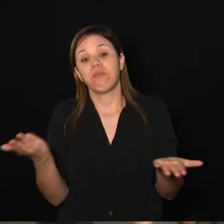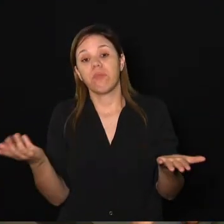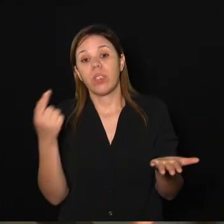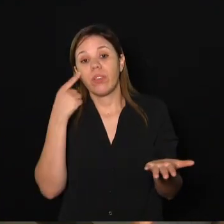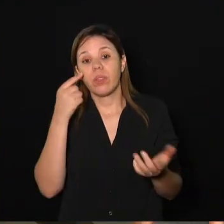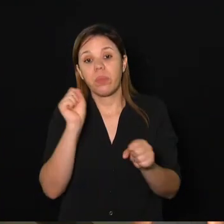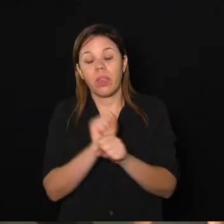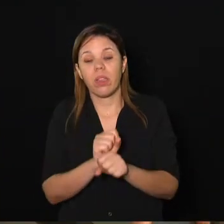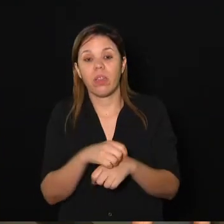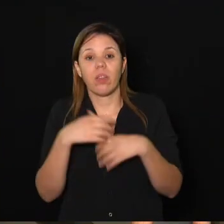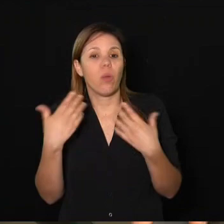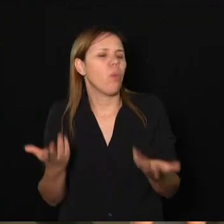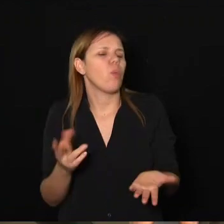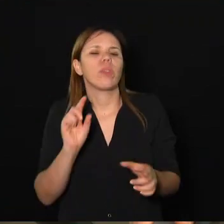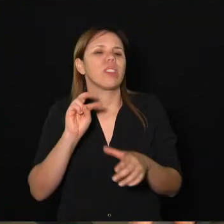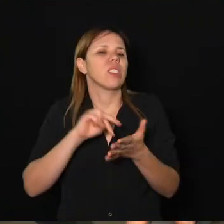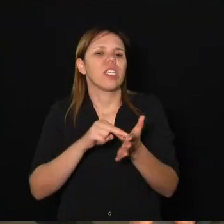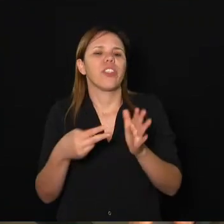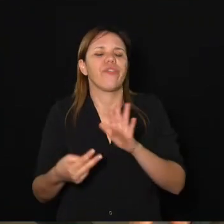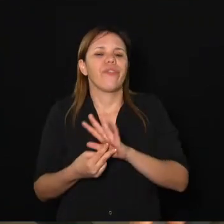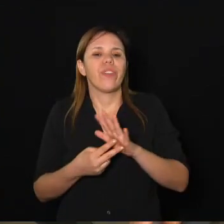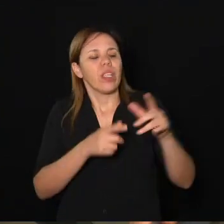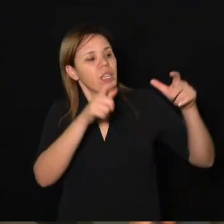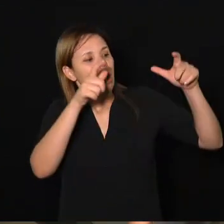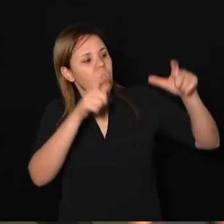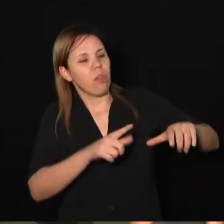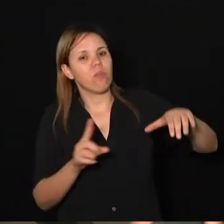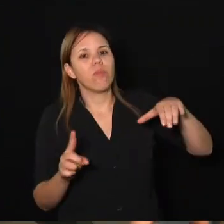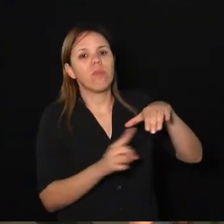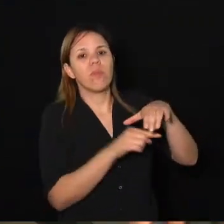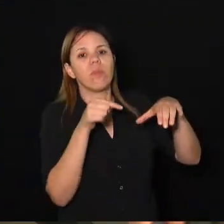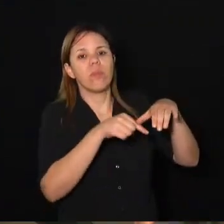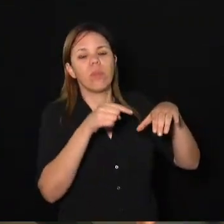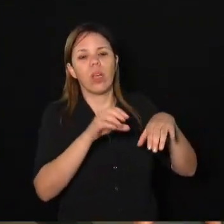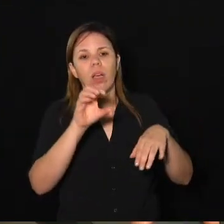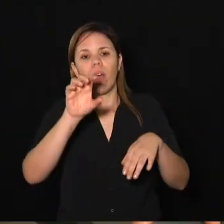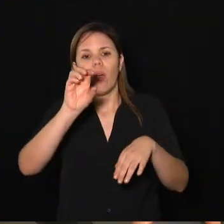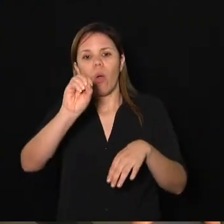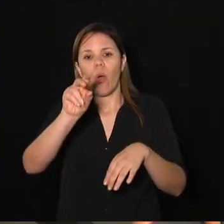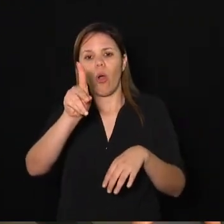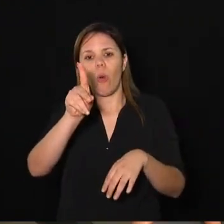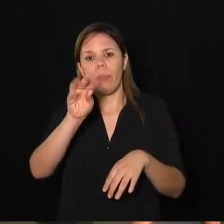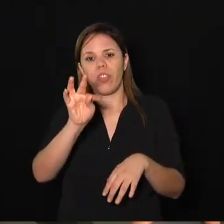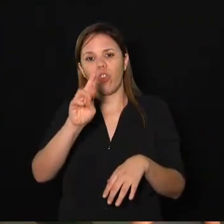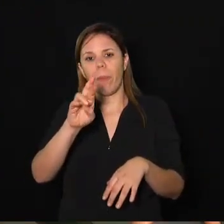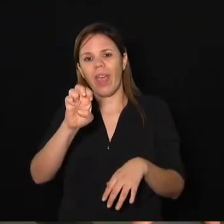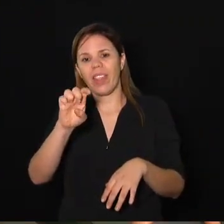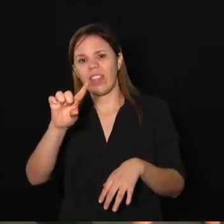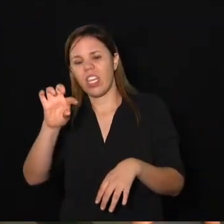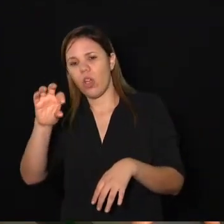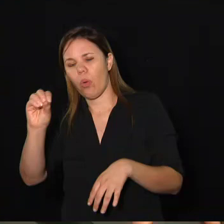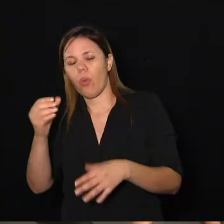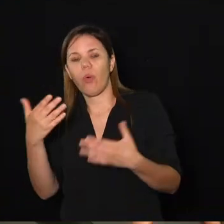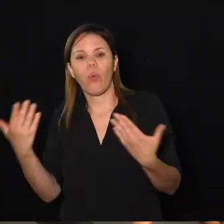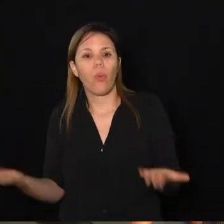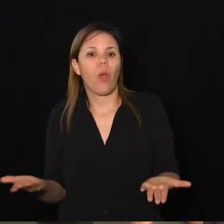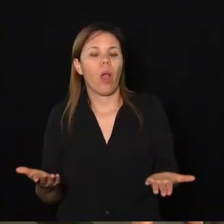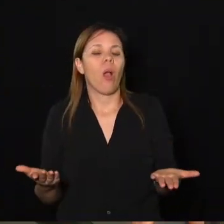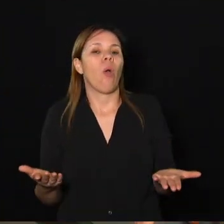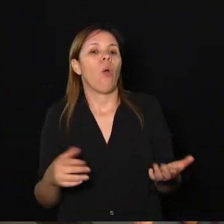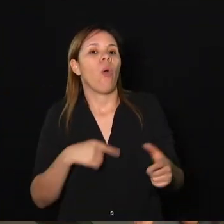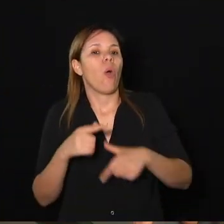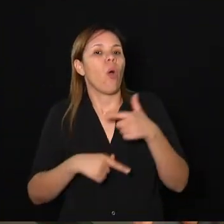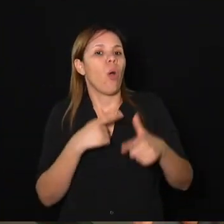do que é o gabinete optométrico e definir assim qual é o que tipo de atuação atividade serviço que pode ser